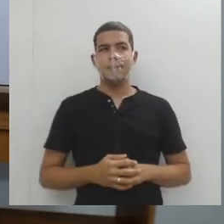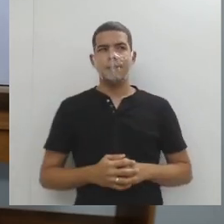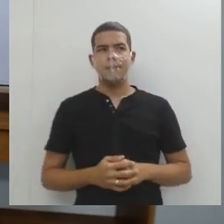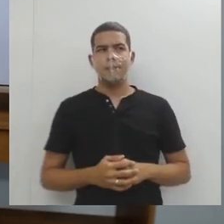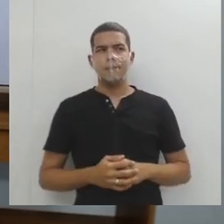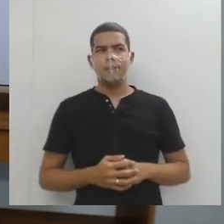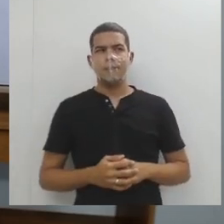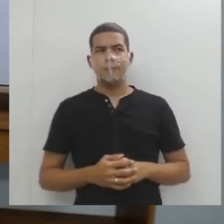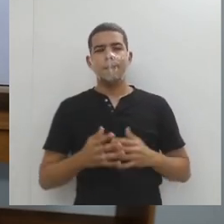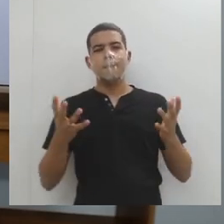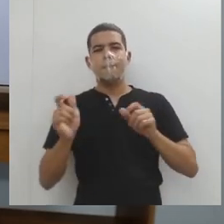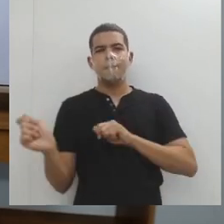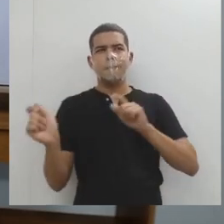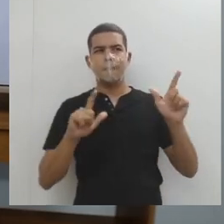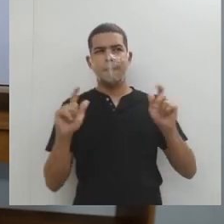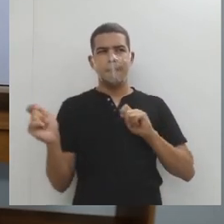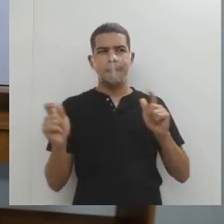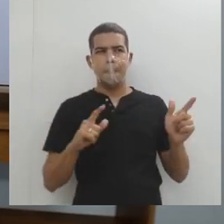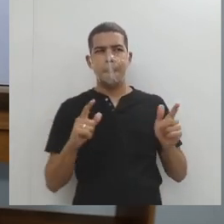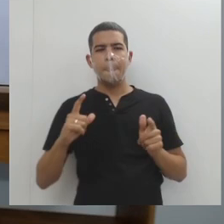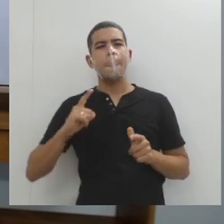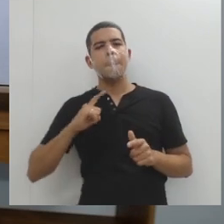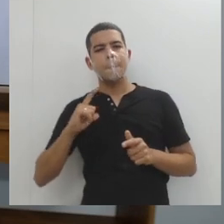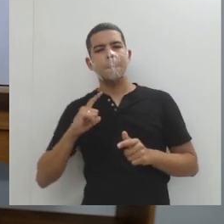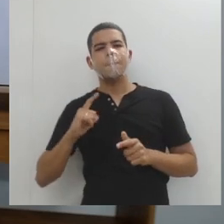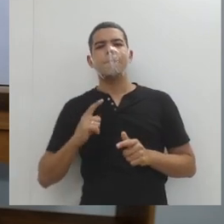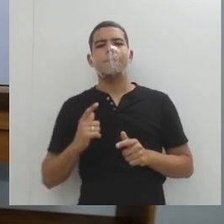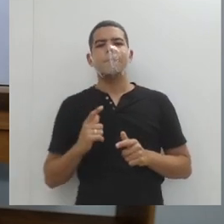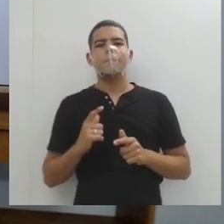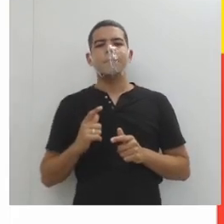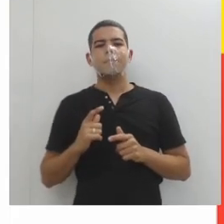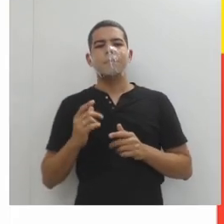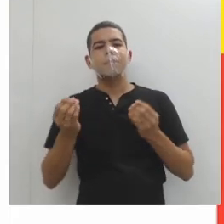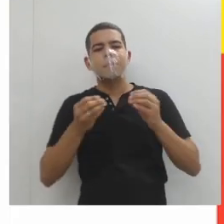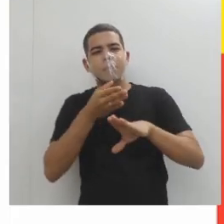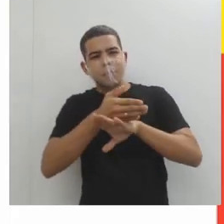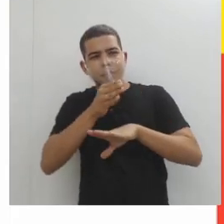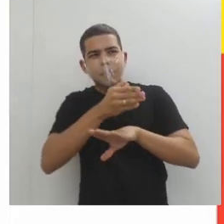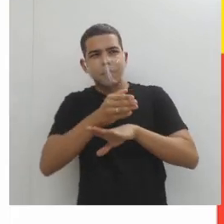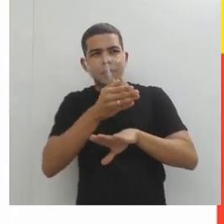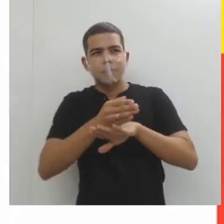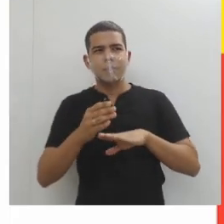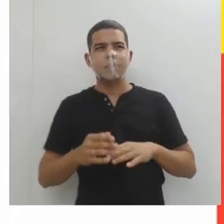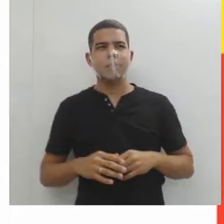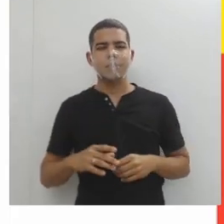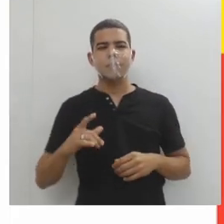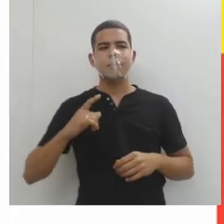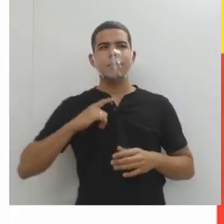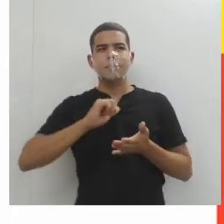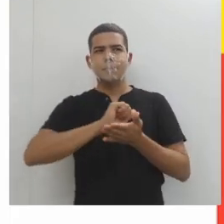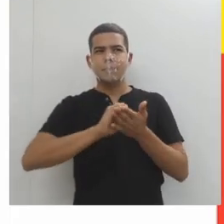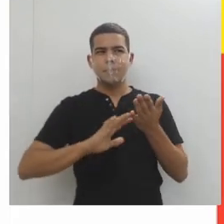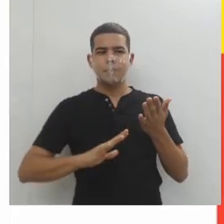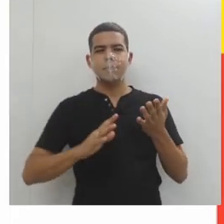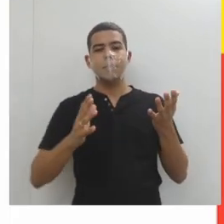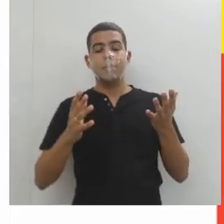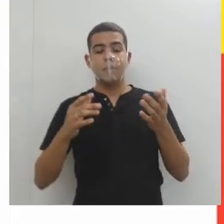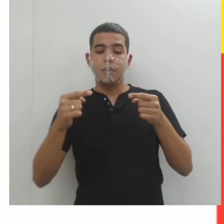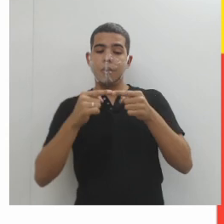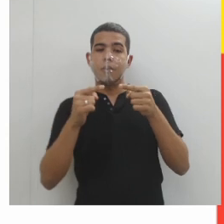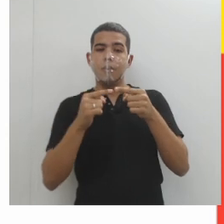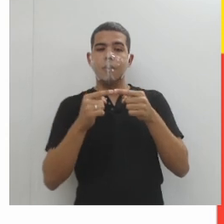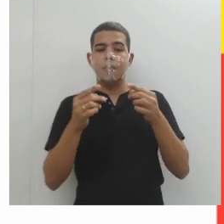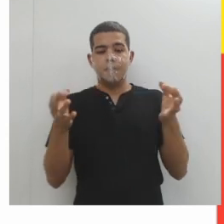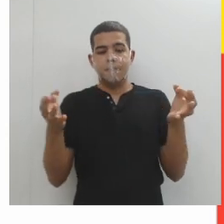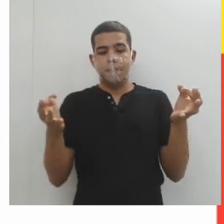vai retornar agora para os slides, tá bom? E nos slides a gente vai fazer um pouquinho de prática. Vamos fazer atividades em relação ao Present Perfect